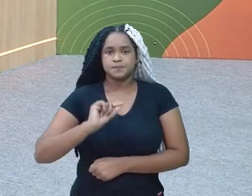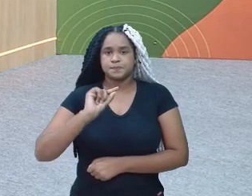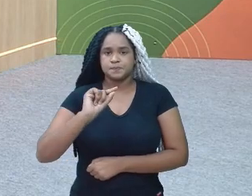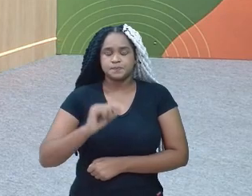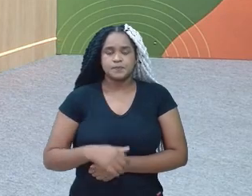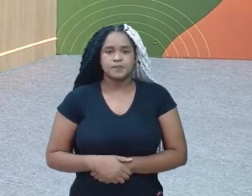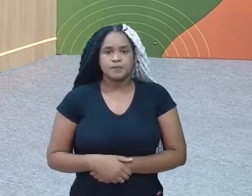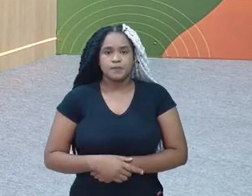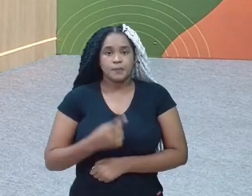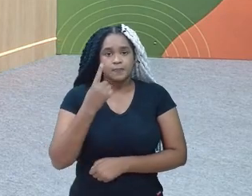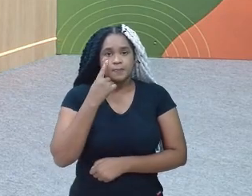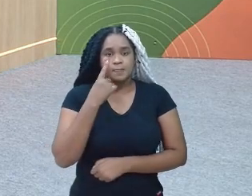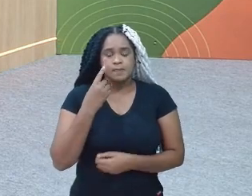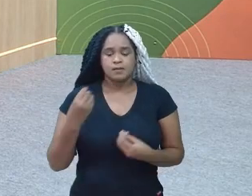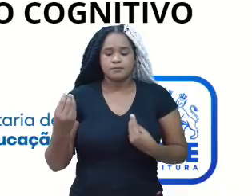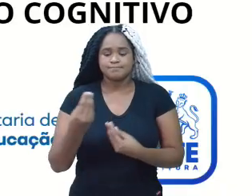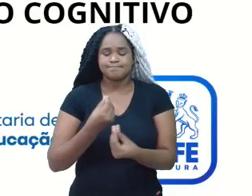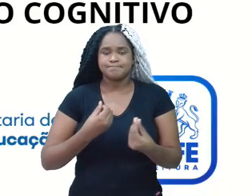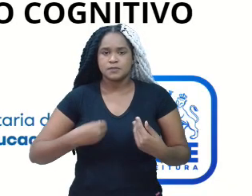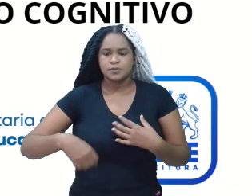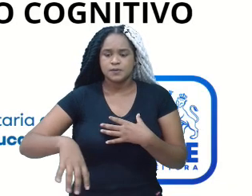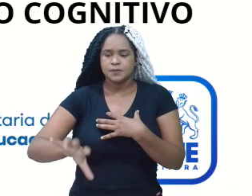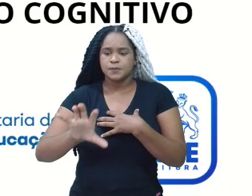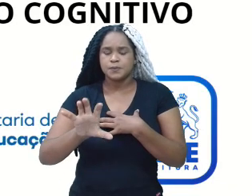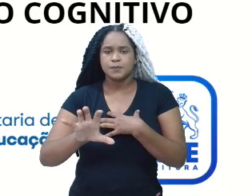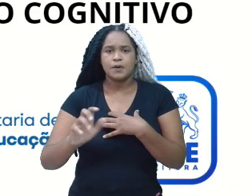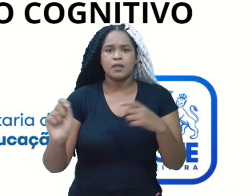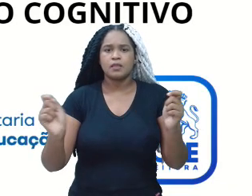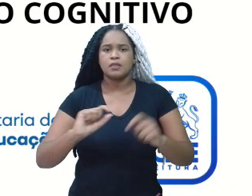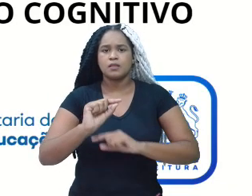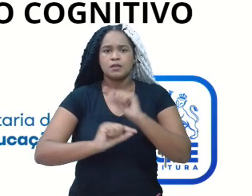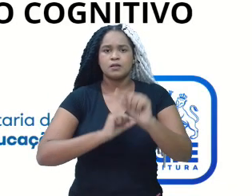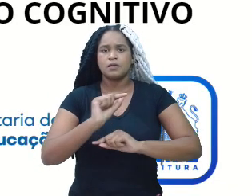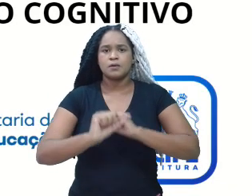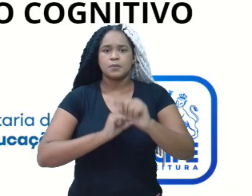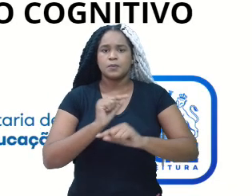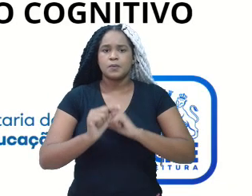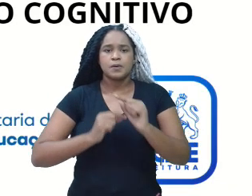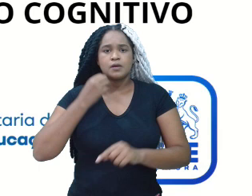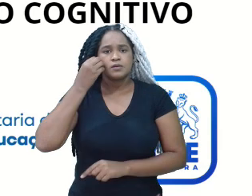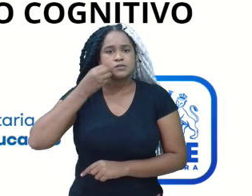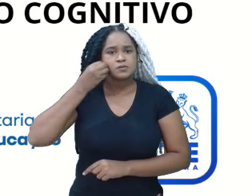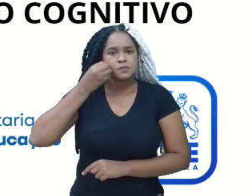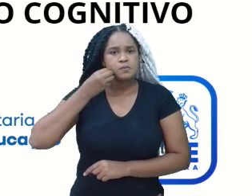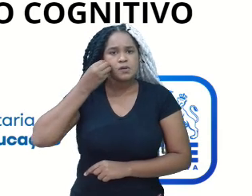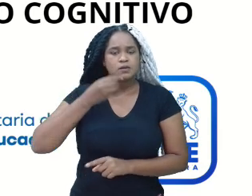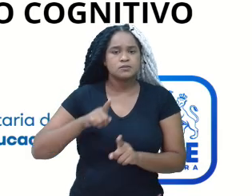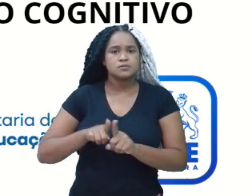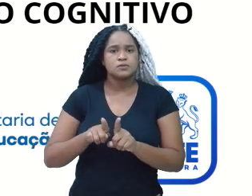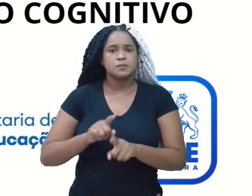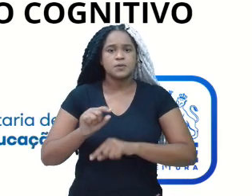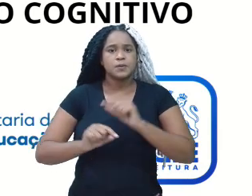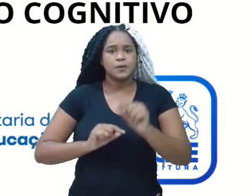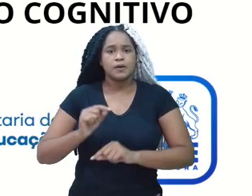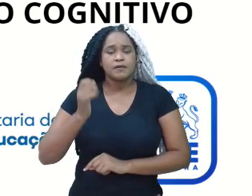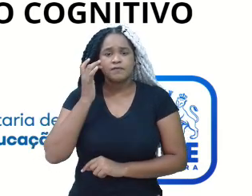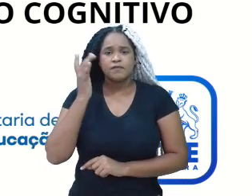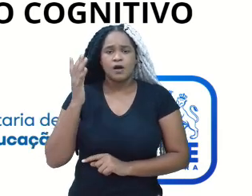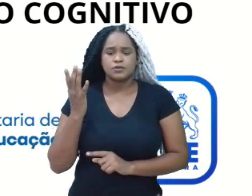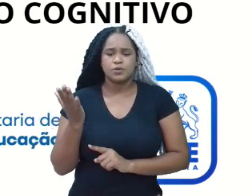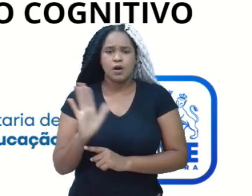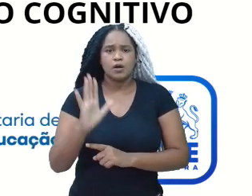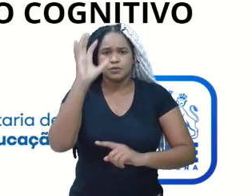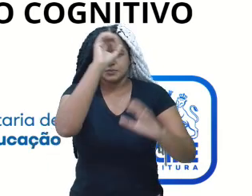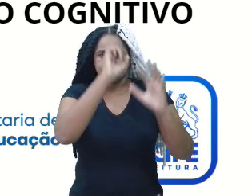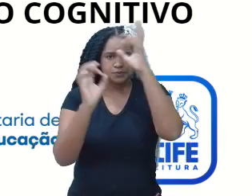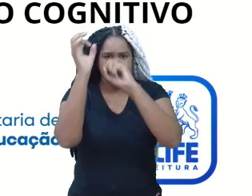a sensibilização oportuniza as vivências e experiências, facilitando o processo de aprendizagem